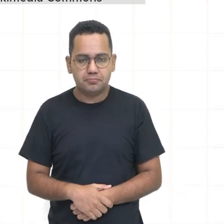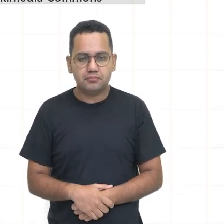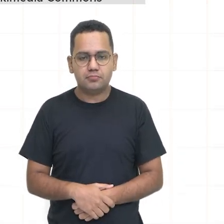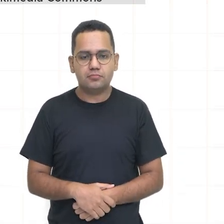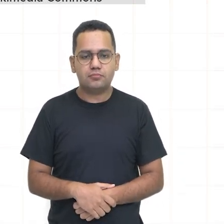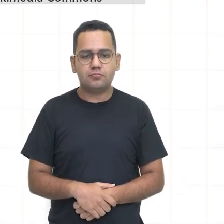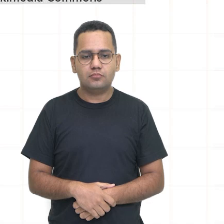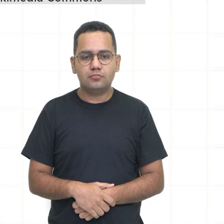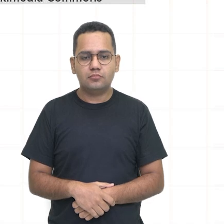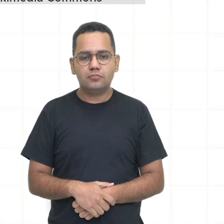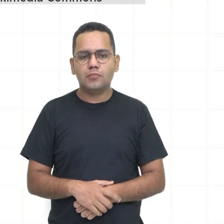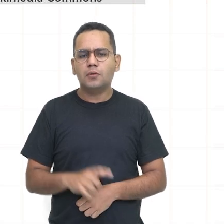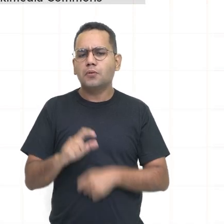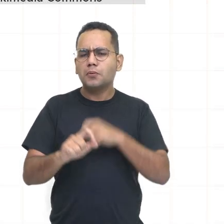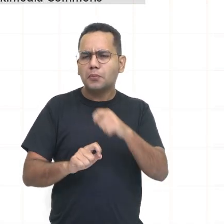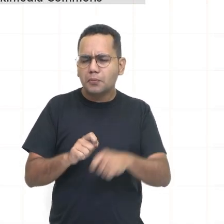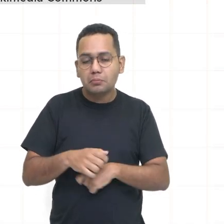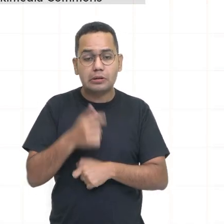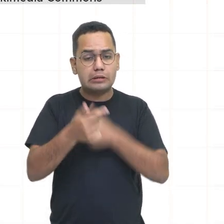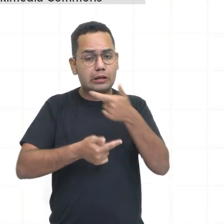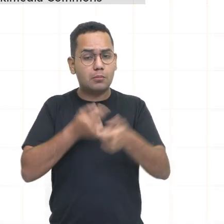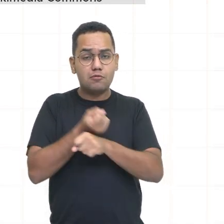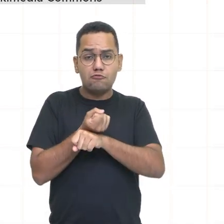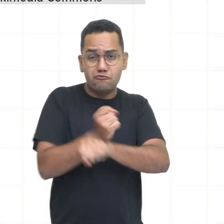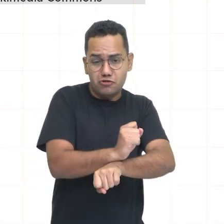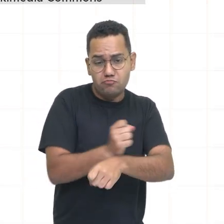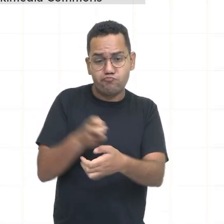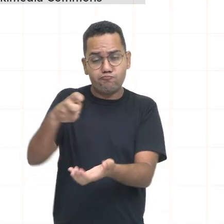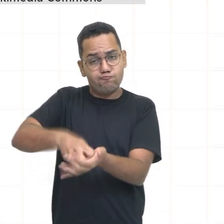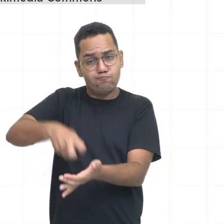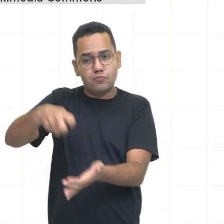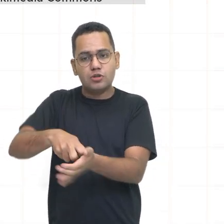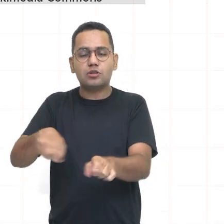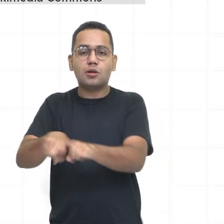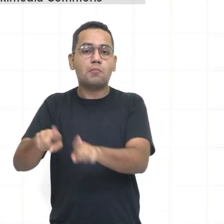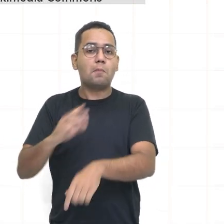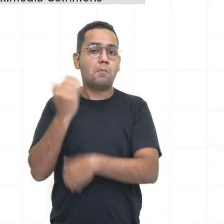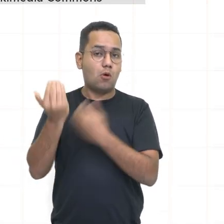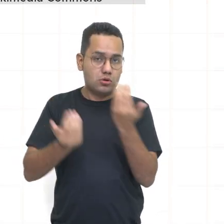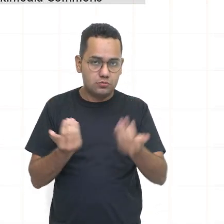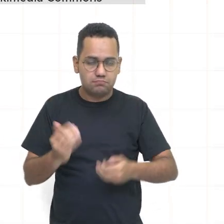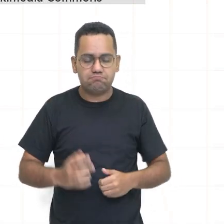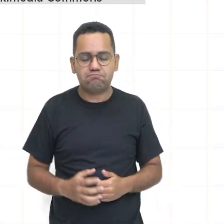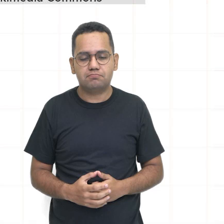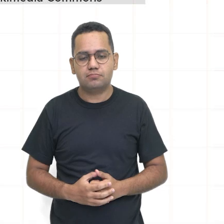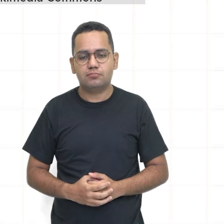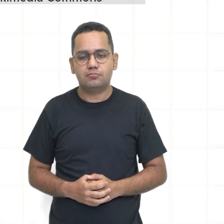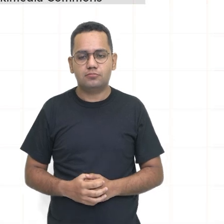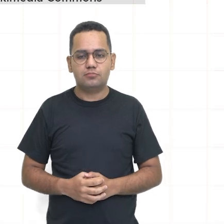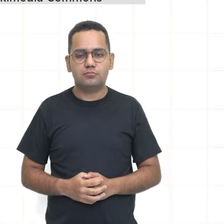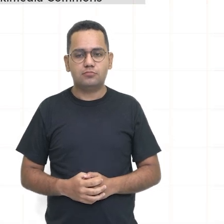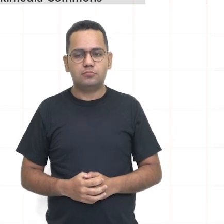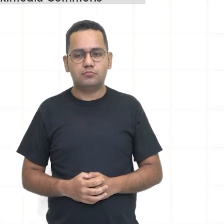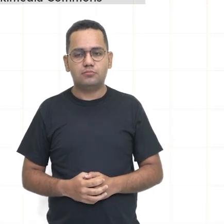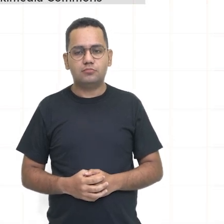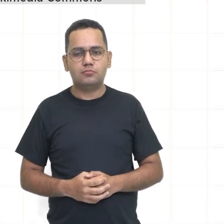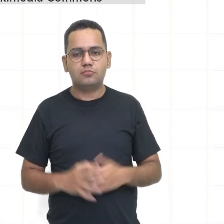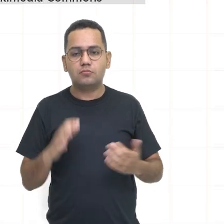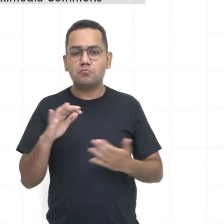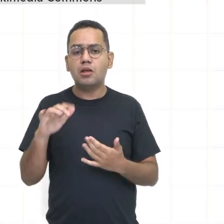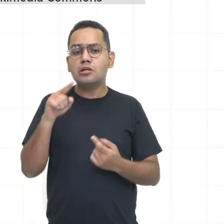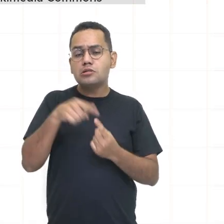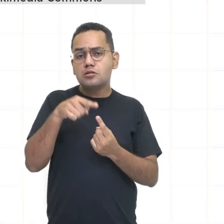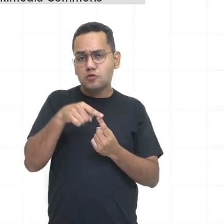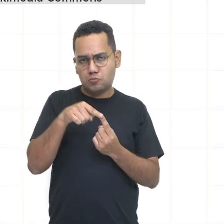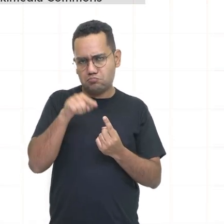onde eram aplicados trabalhos forçados, torturas e execuções. Nesse mesmo modelo de repressão,